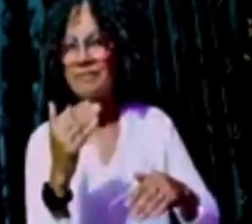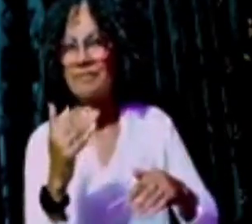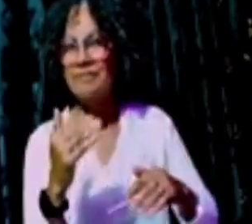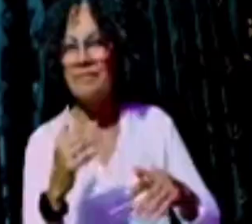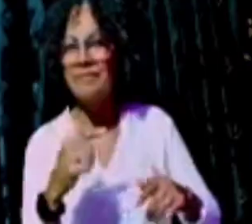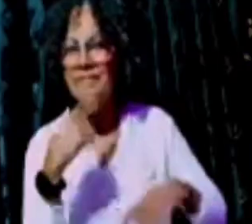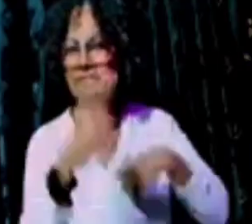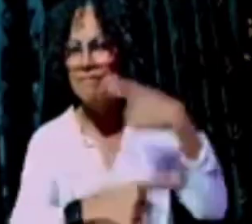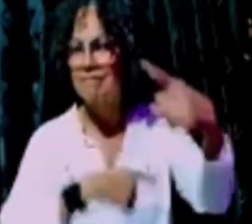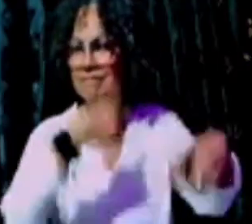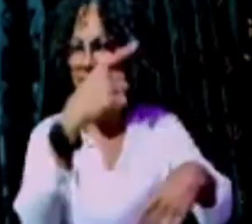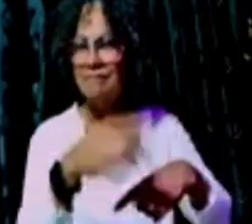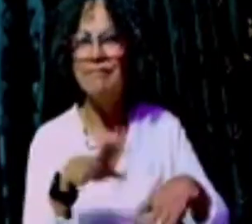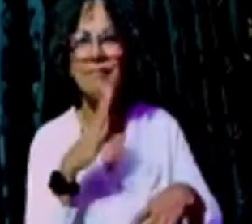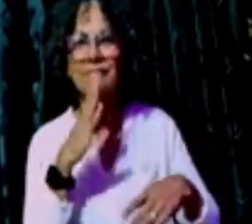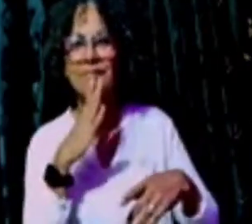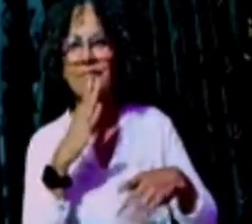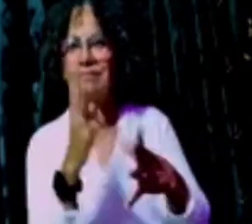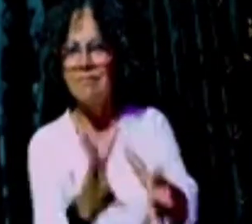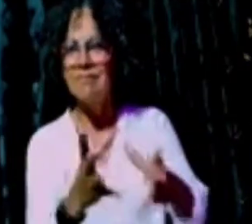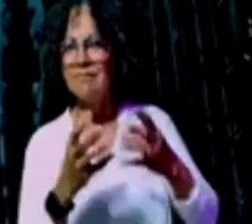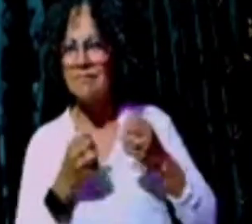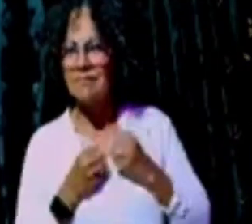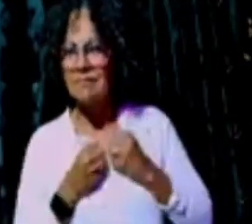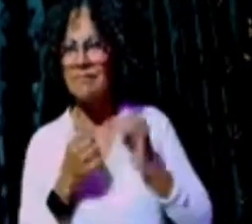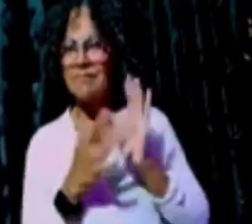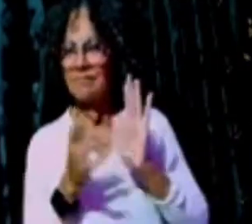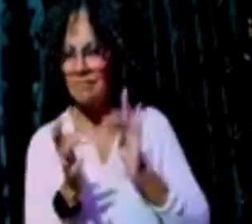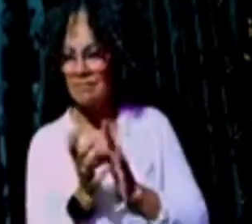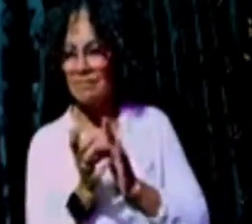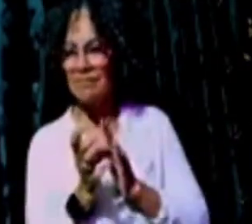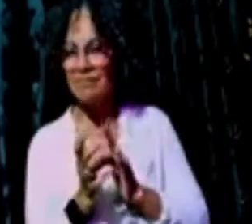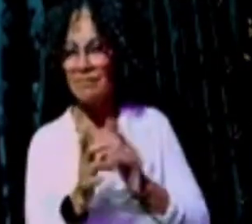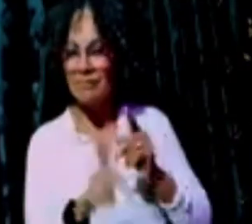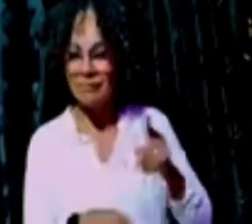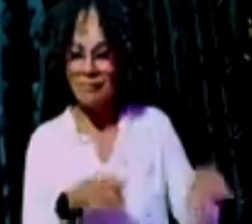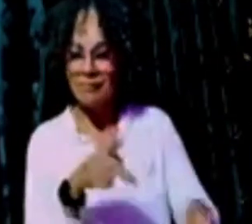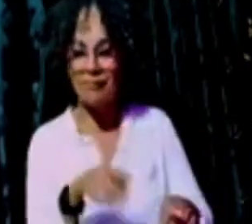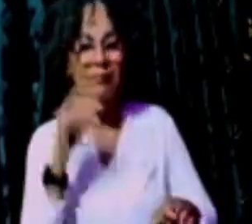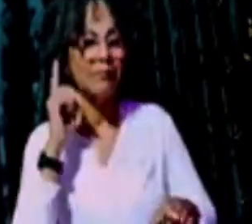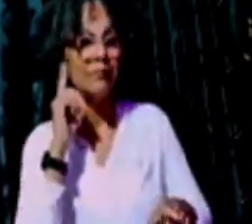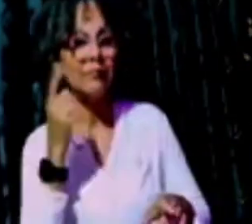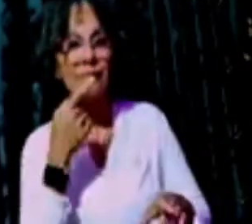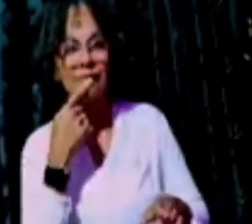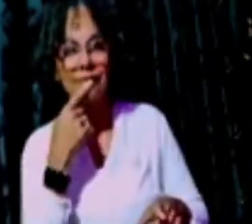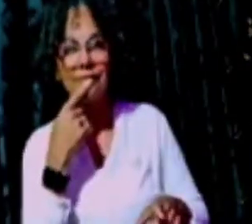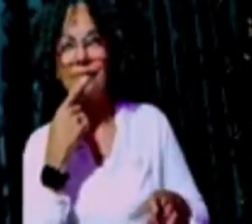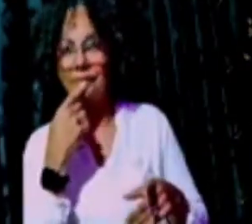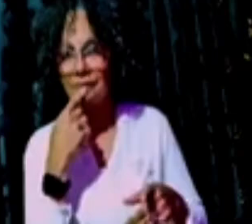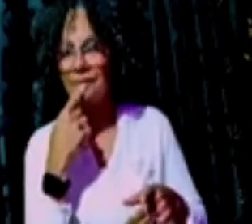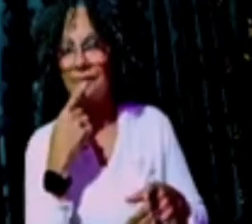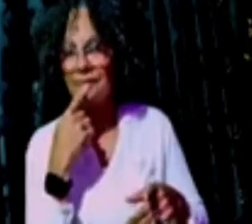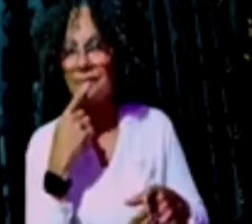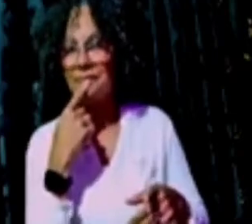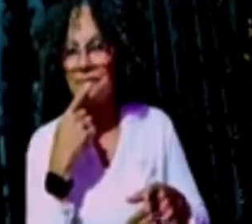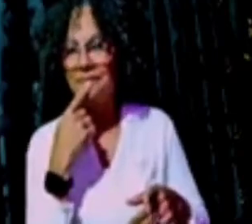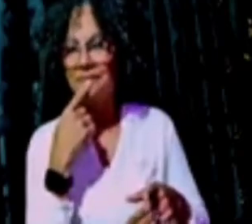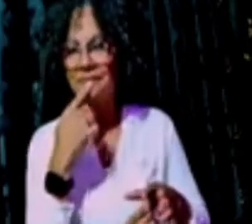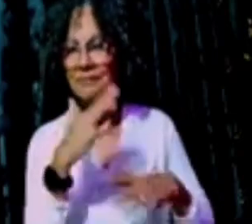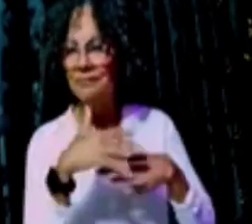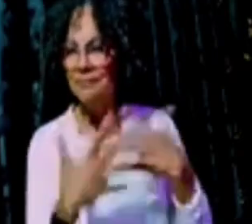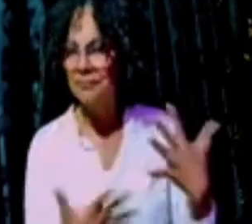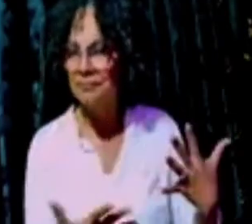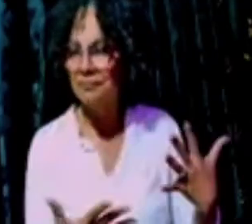conhecer a Ele e Ele receber essas pessoas. E o povo surdo tem uma língua Boa. Né?